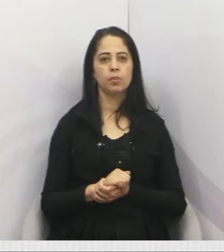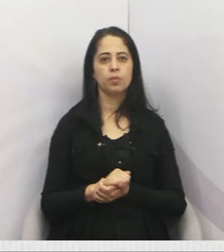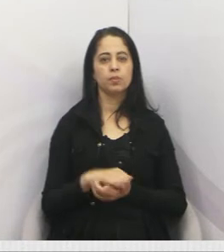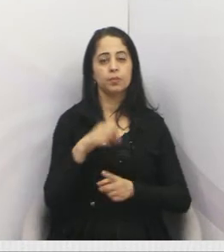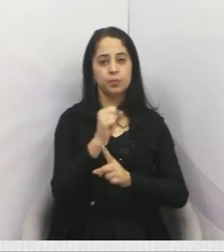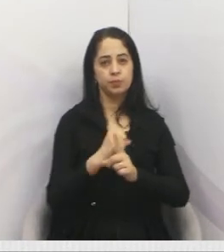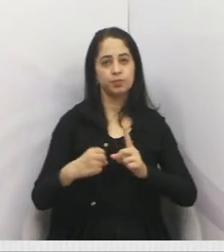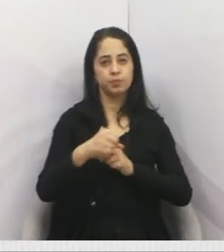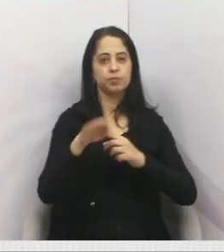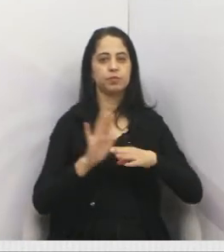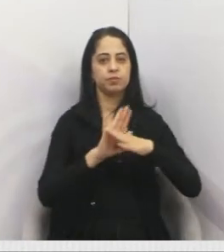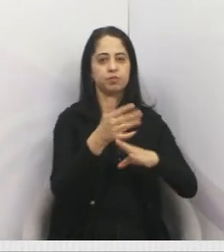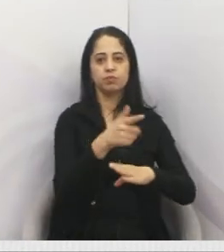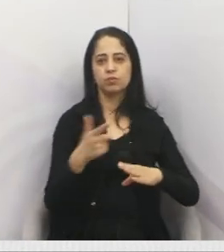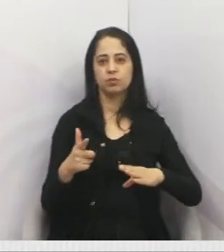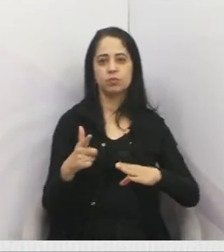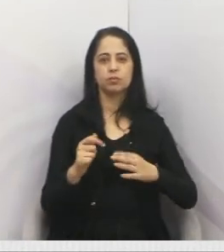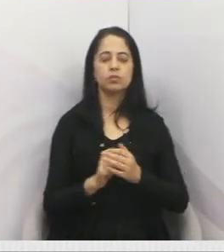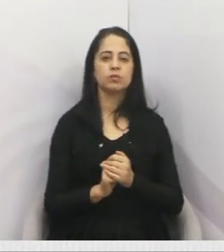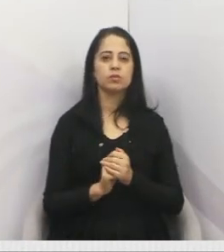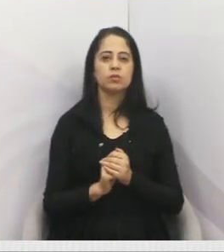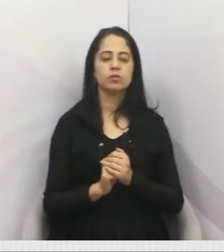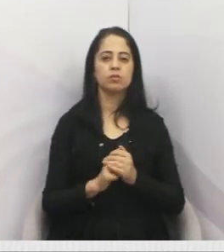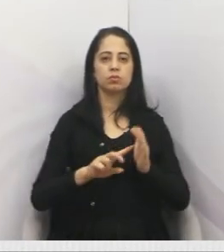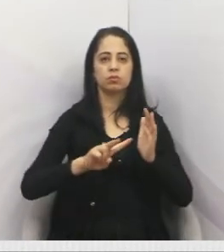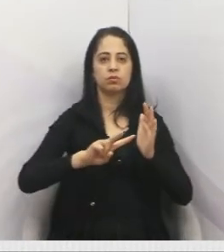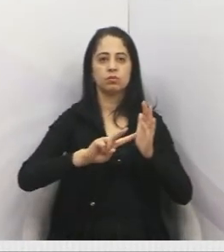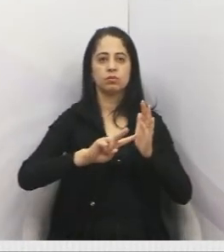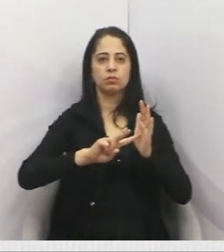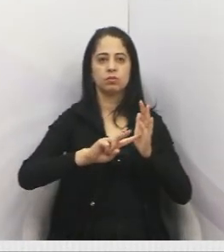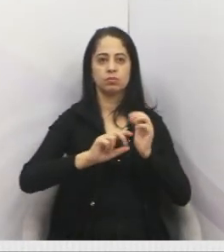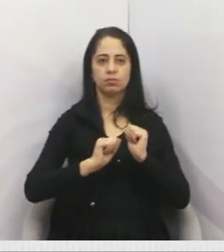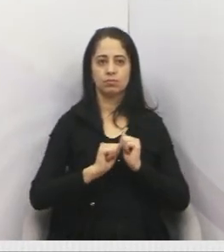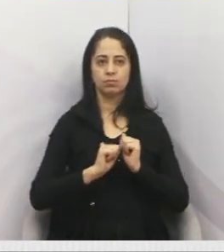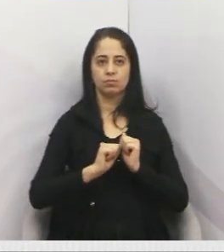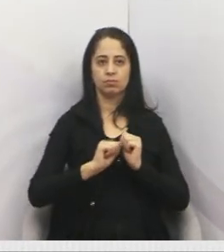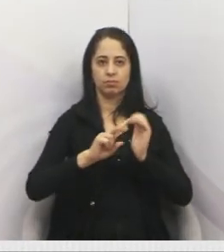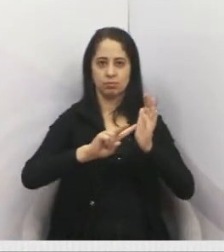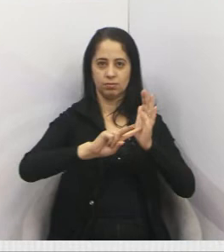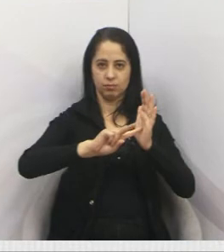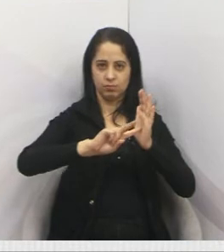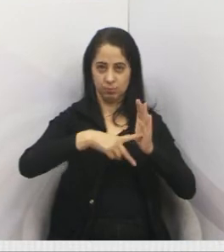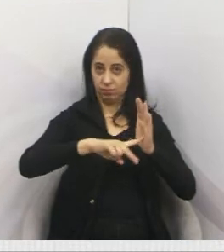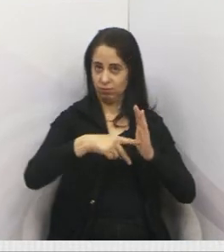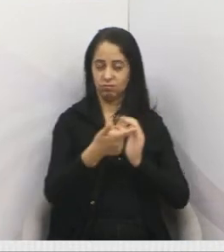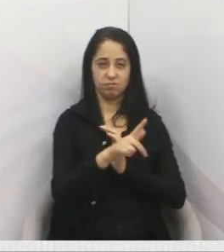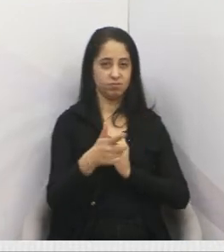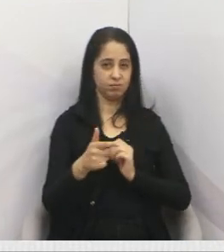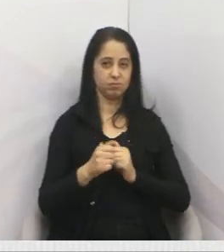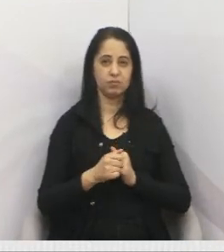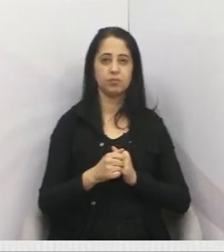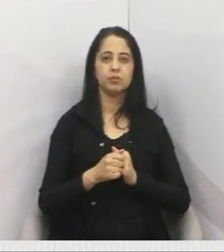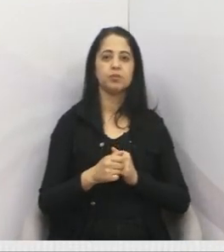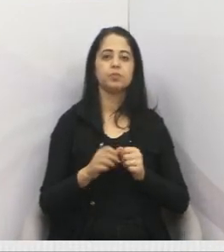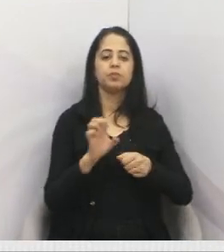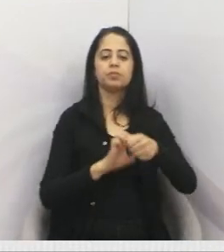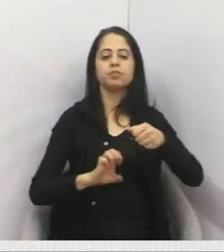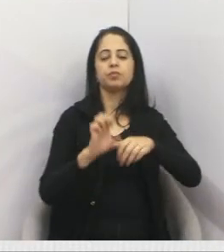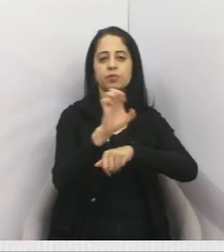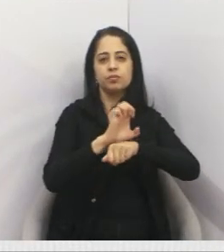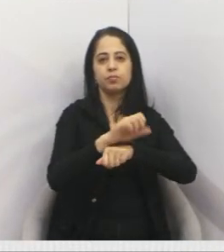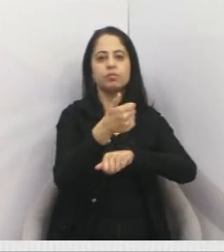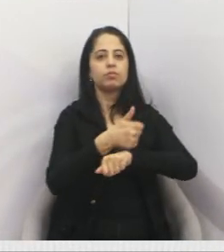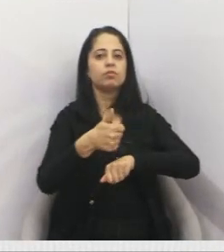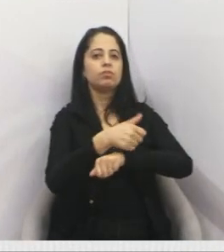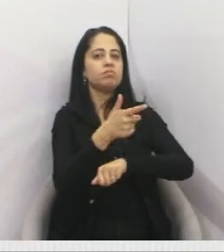Movimentos populares em branco, entidades de classe social e classe sindical em branco, empresas ou entidades